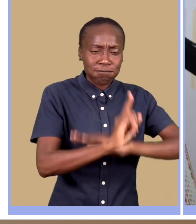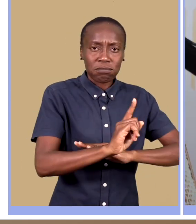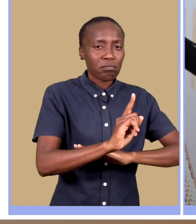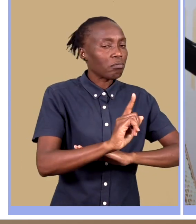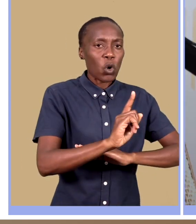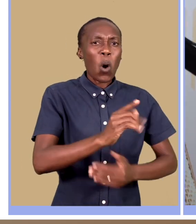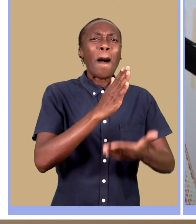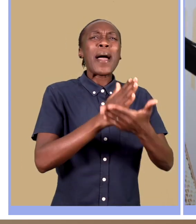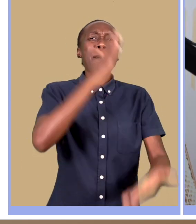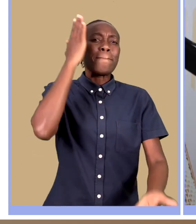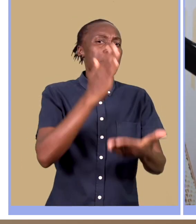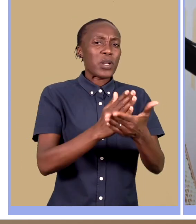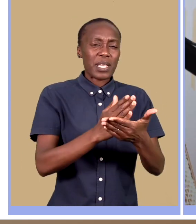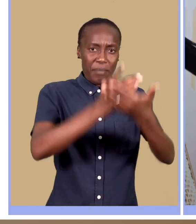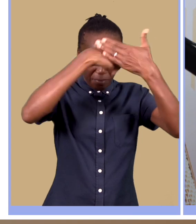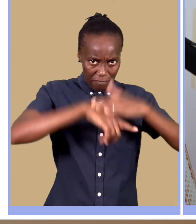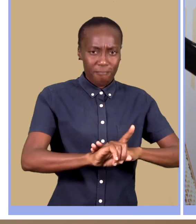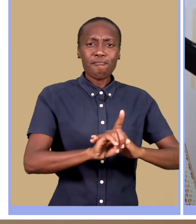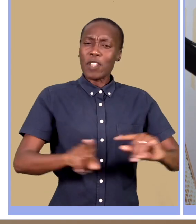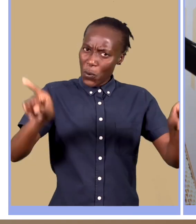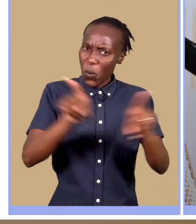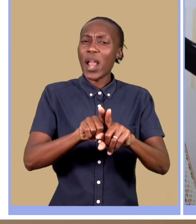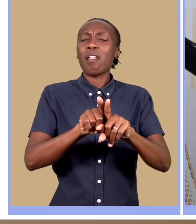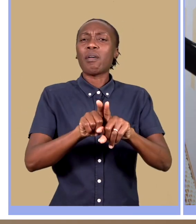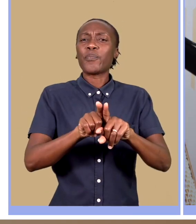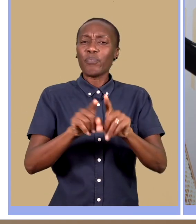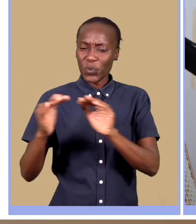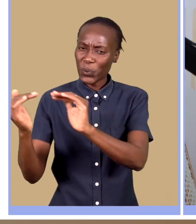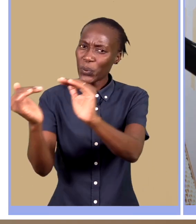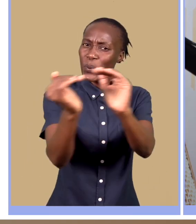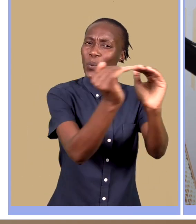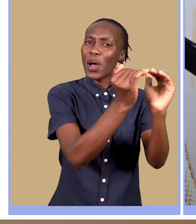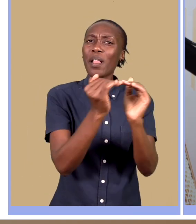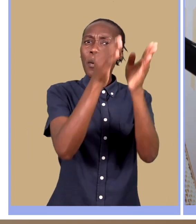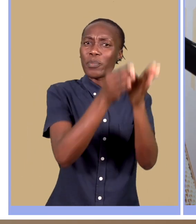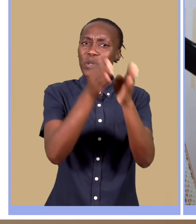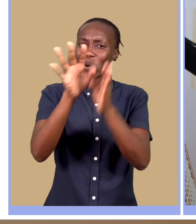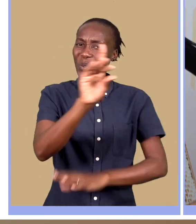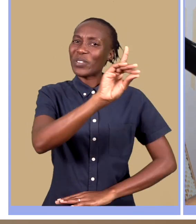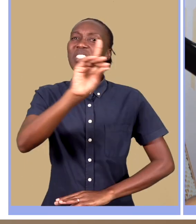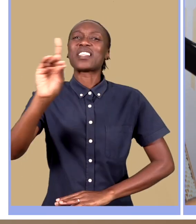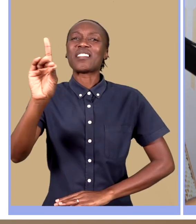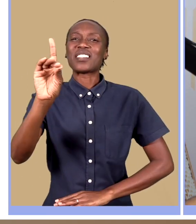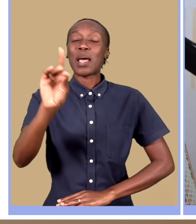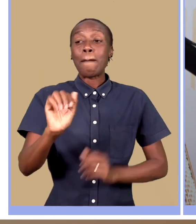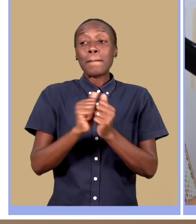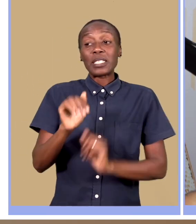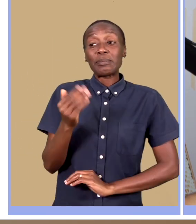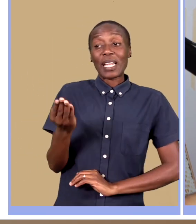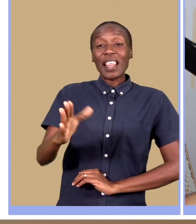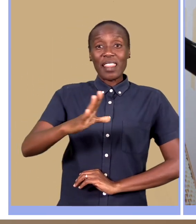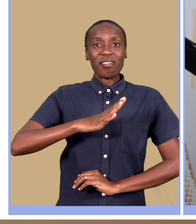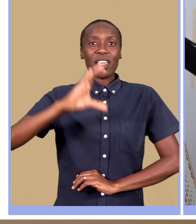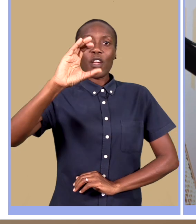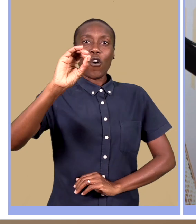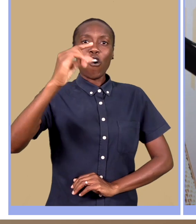entram automaticamente. Eles fazem a mesma prova, o mesmo teste dos outros, mas tem cotas para